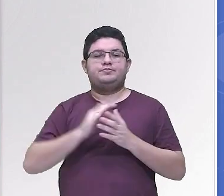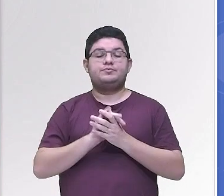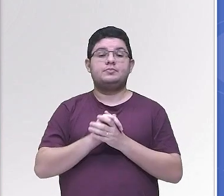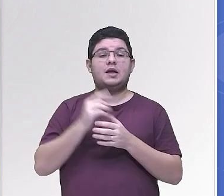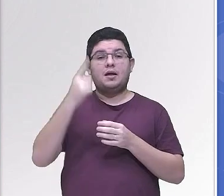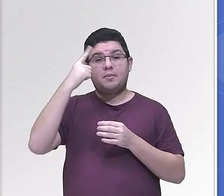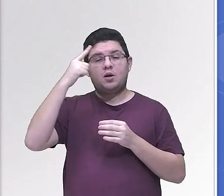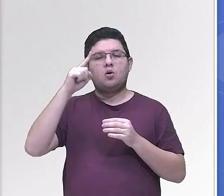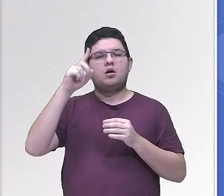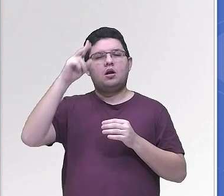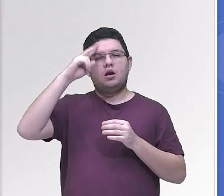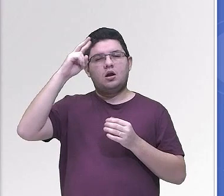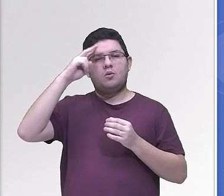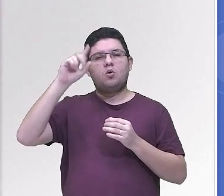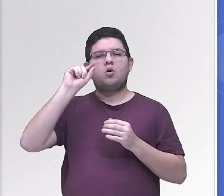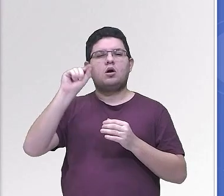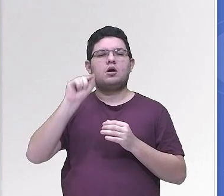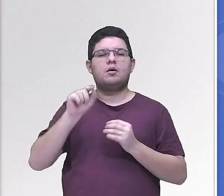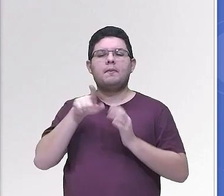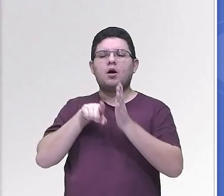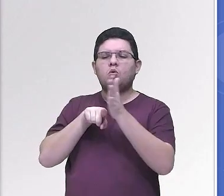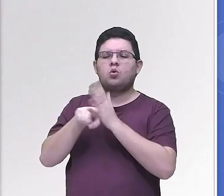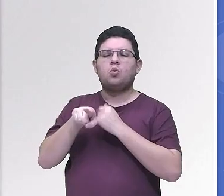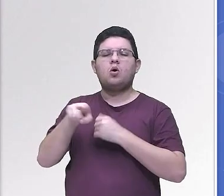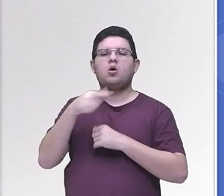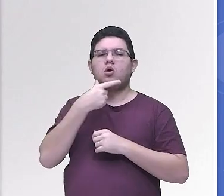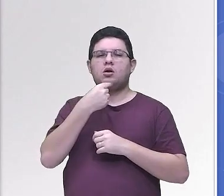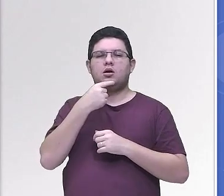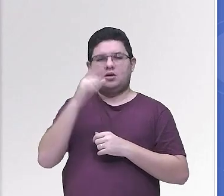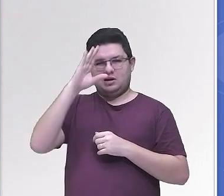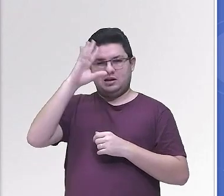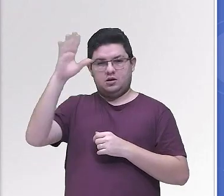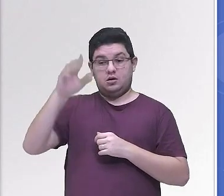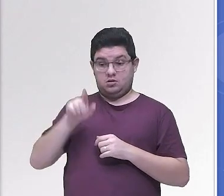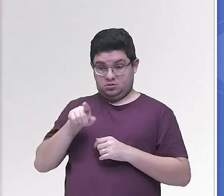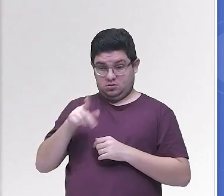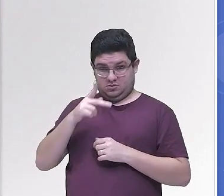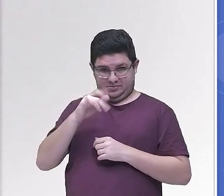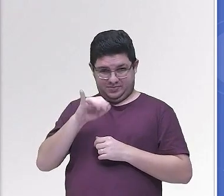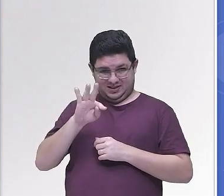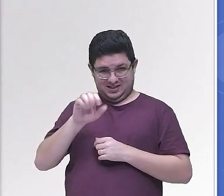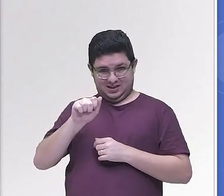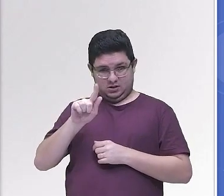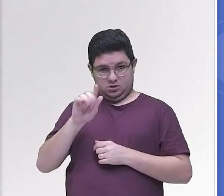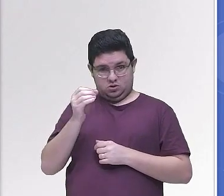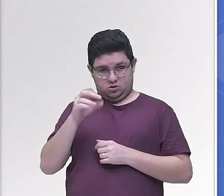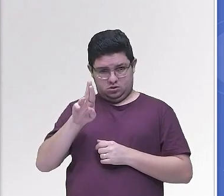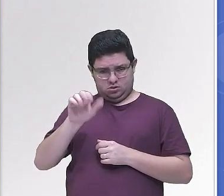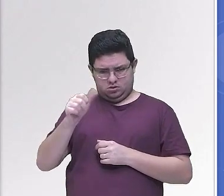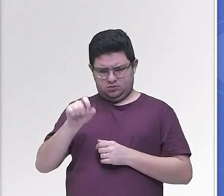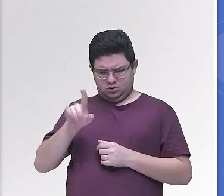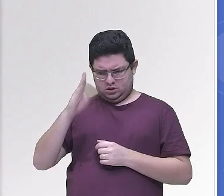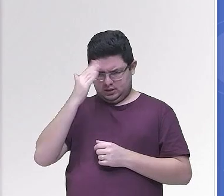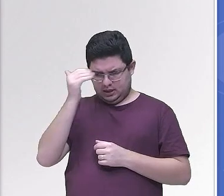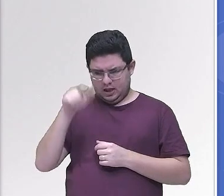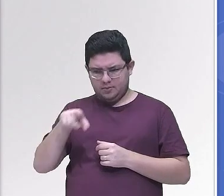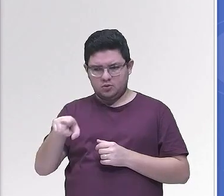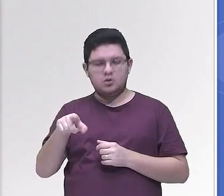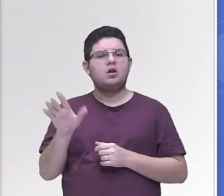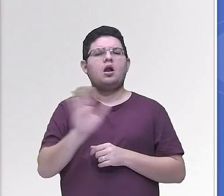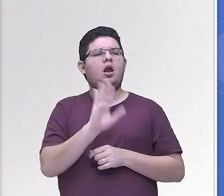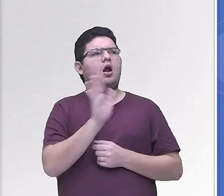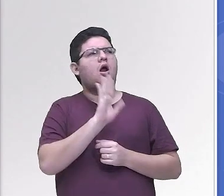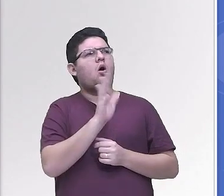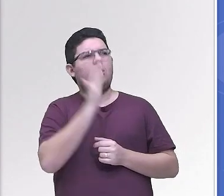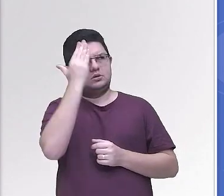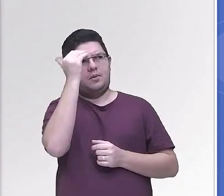para o nosso amigo Pitágoras, você é um sábio? E o Pitágoras disse, eu não sou sábio, eu sou um amante